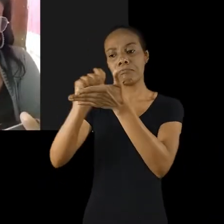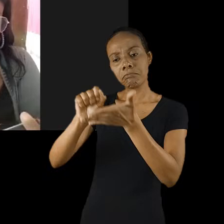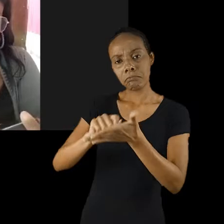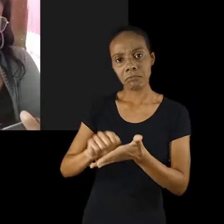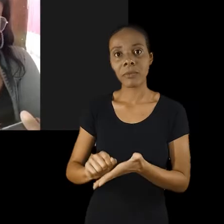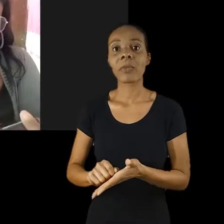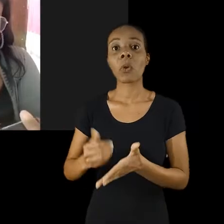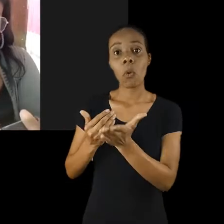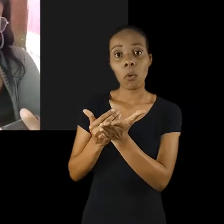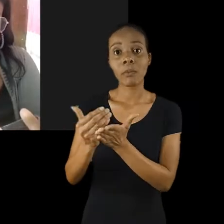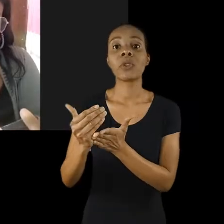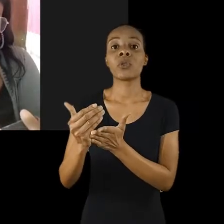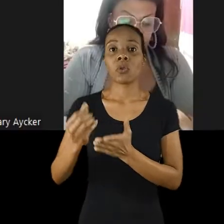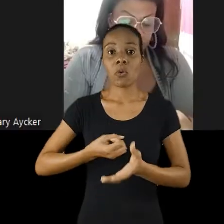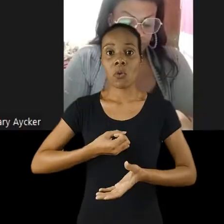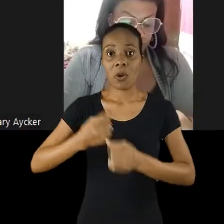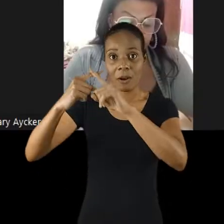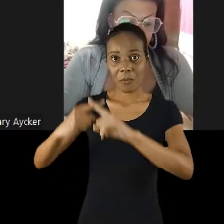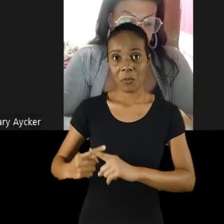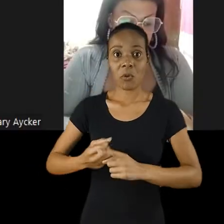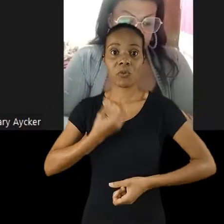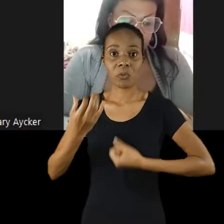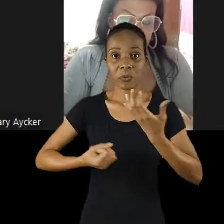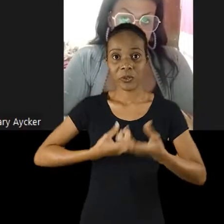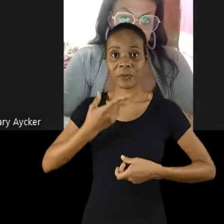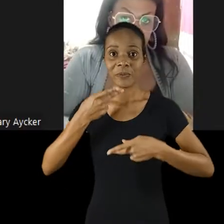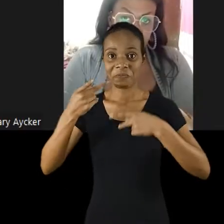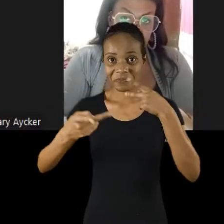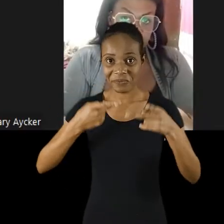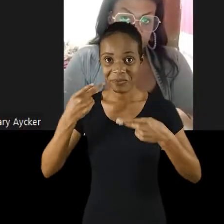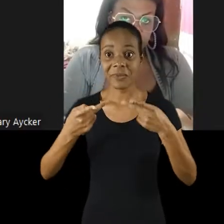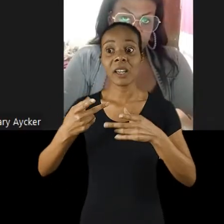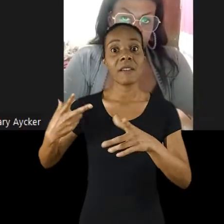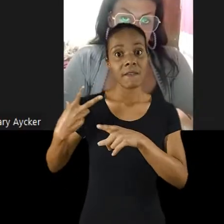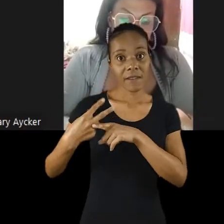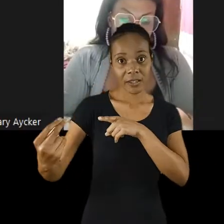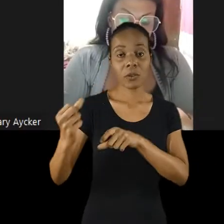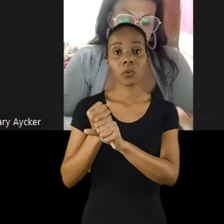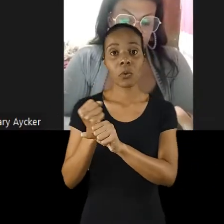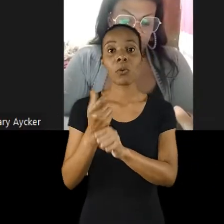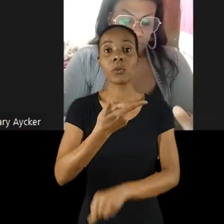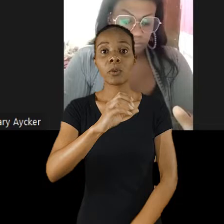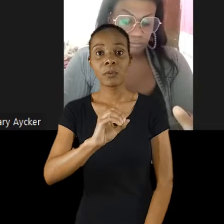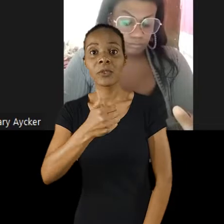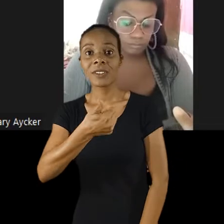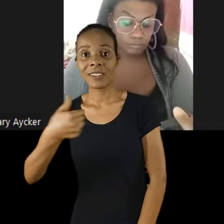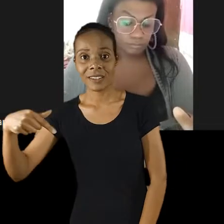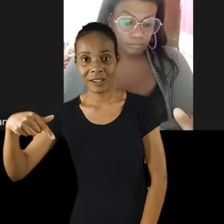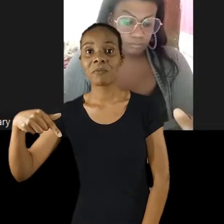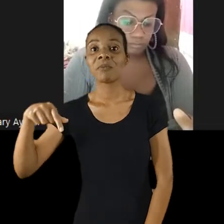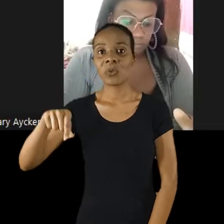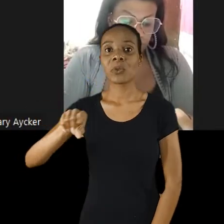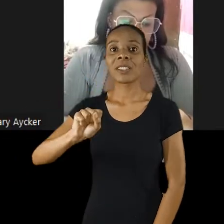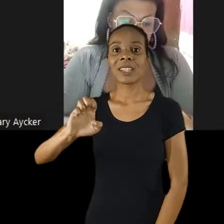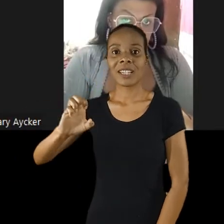através do Slam Campeonato de Poesia Falada, vencendo a final estadual do campeonato em 2017 no Sesc Paládio e